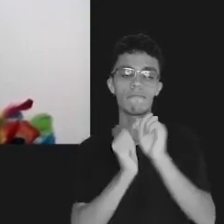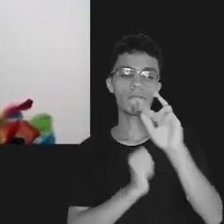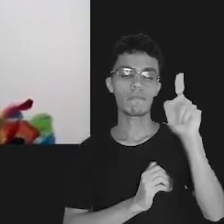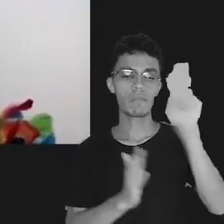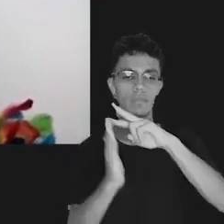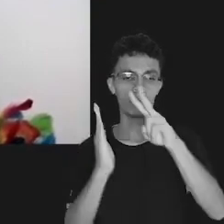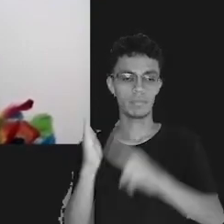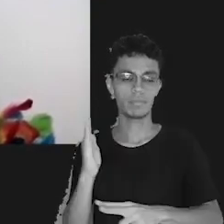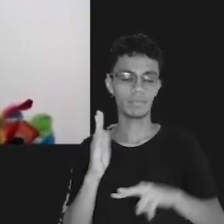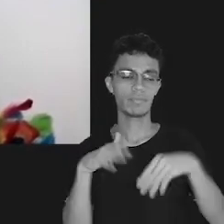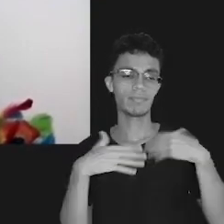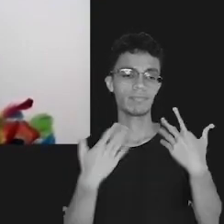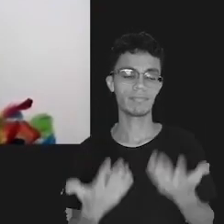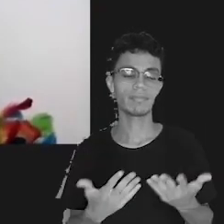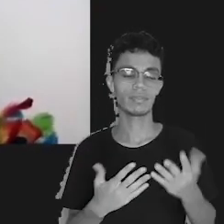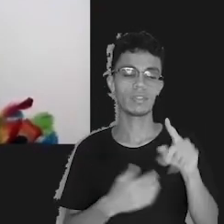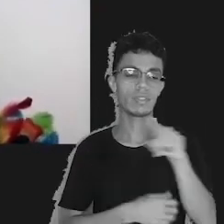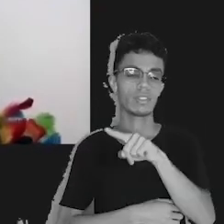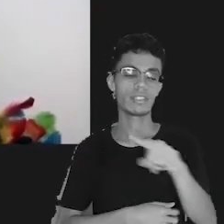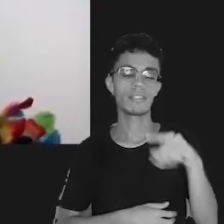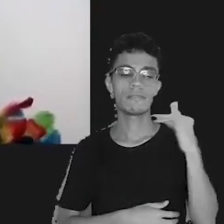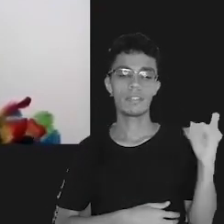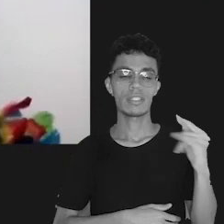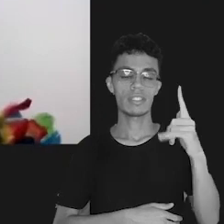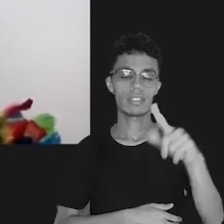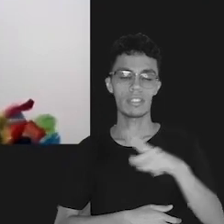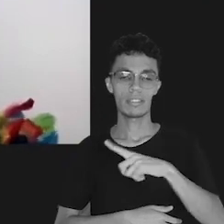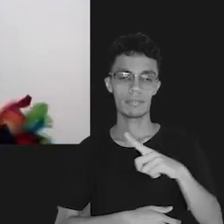de ler ela, então valorizem.